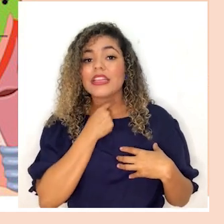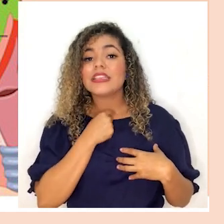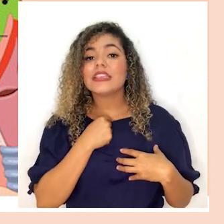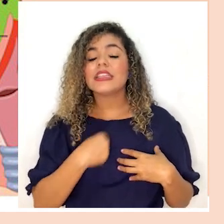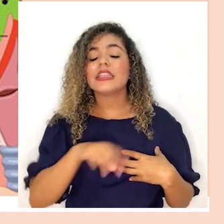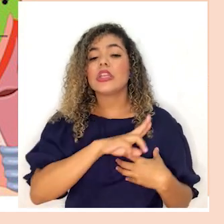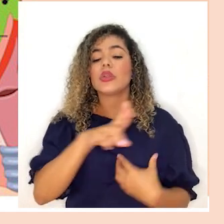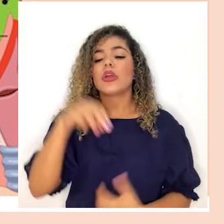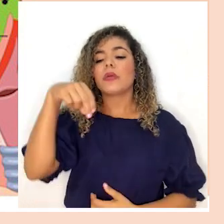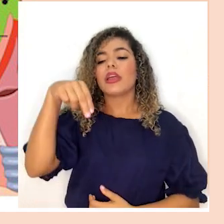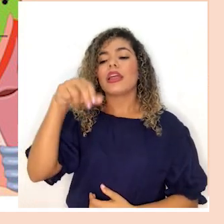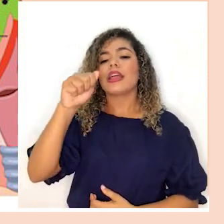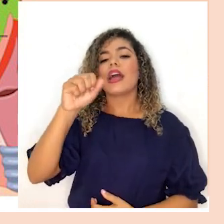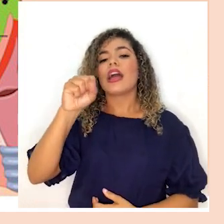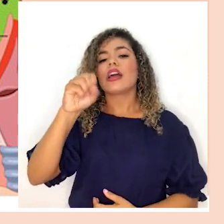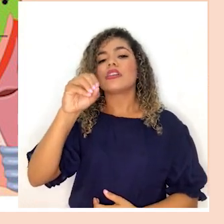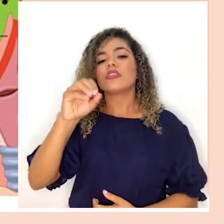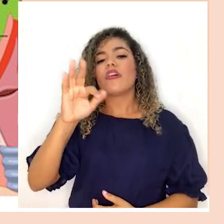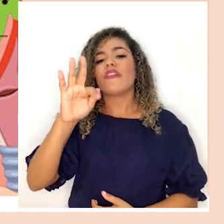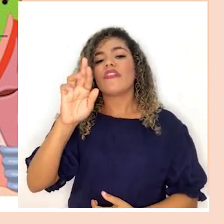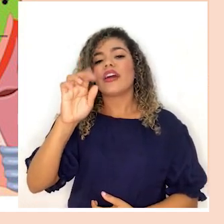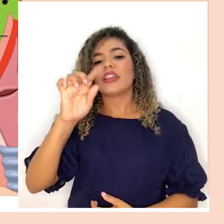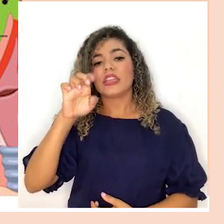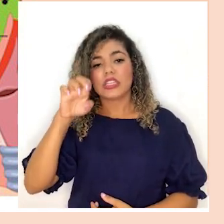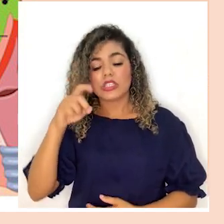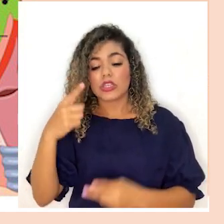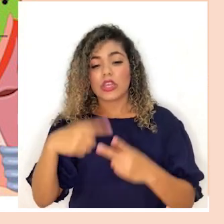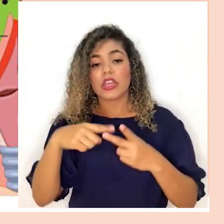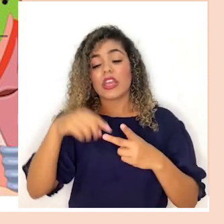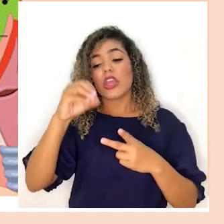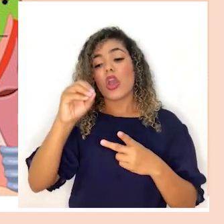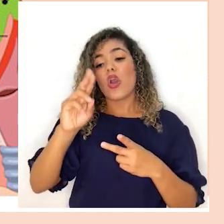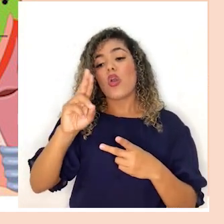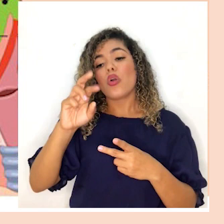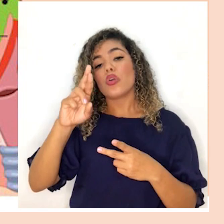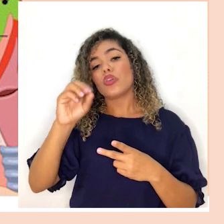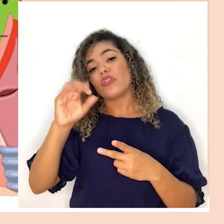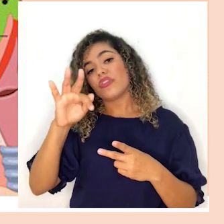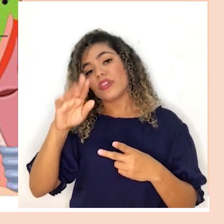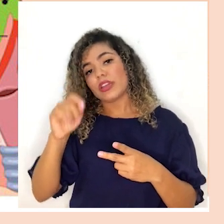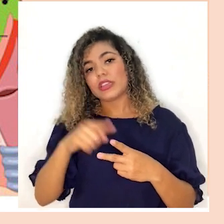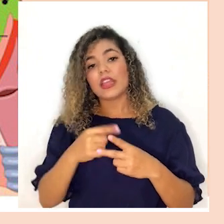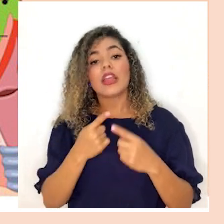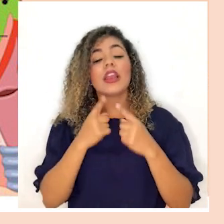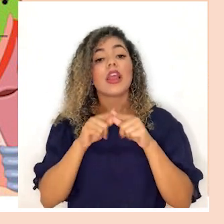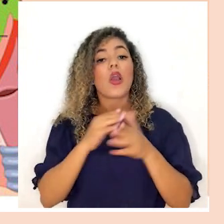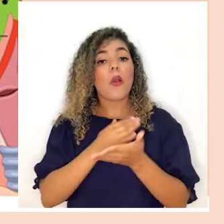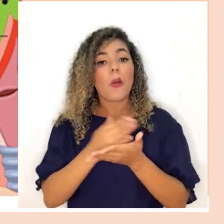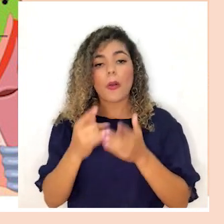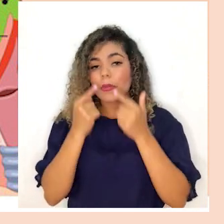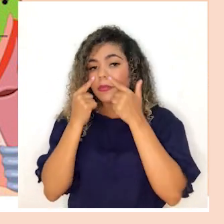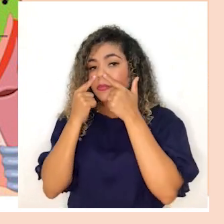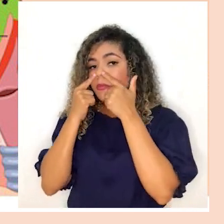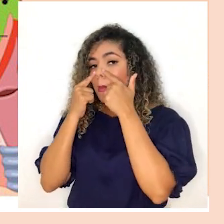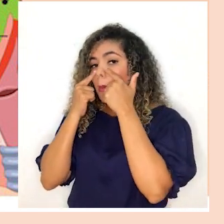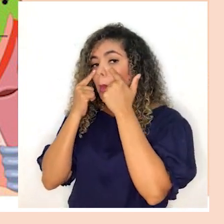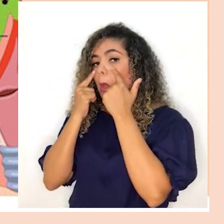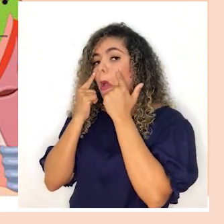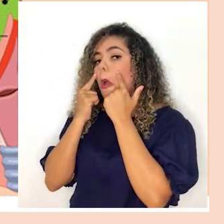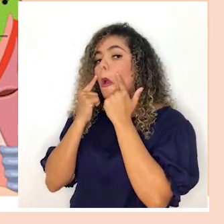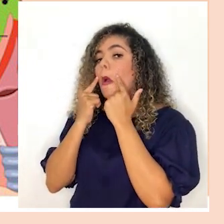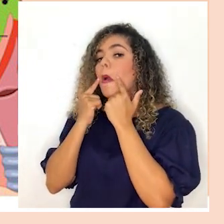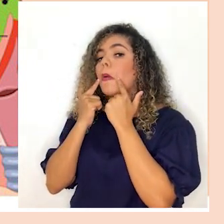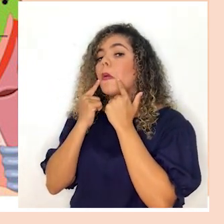e orofaringe. A nasofaringe inicia ali nas cavidades nasais, passa pela parte